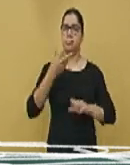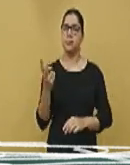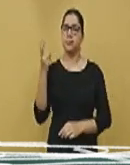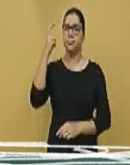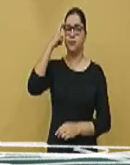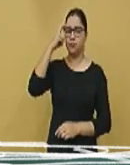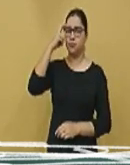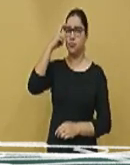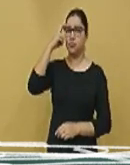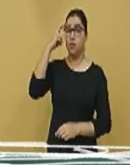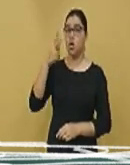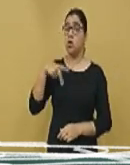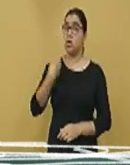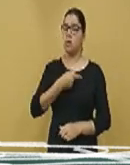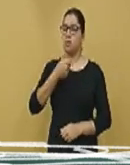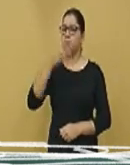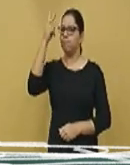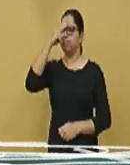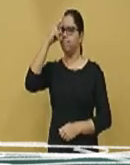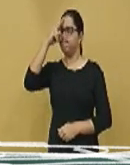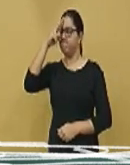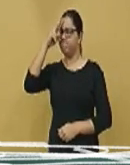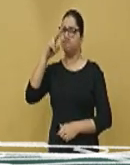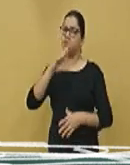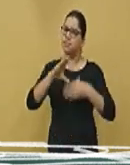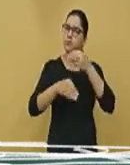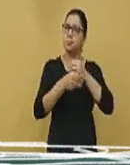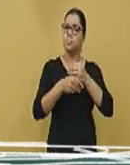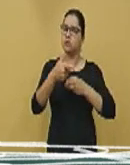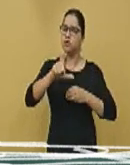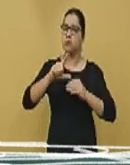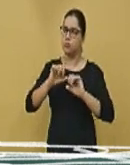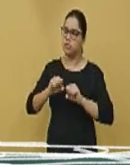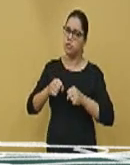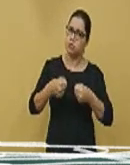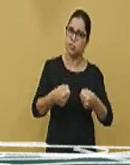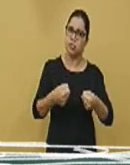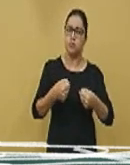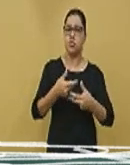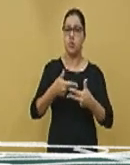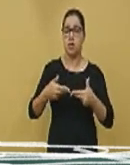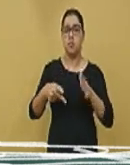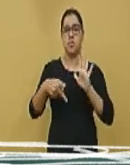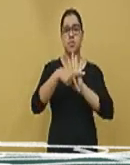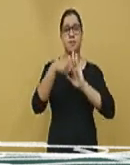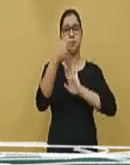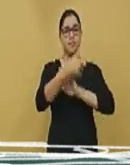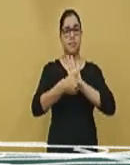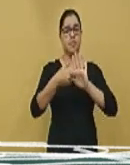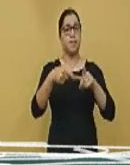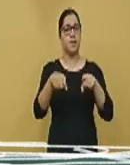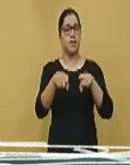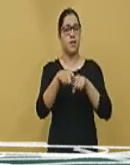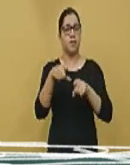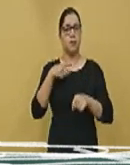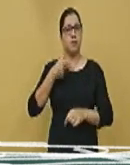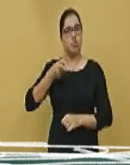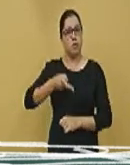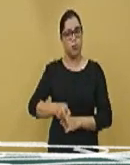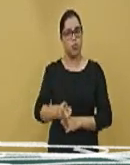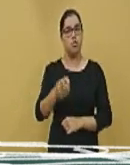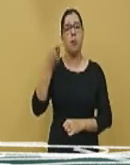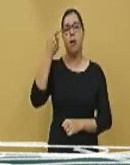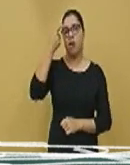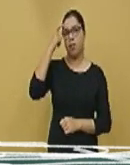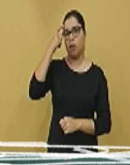nós precisamos retomar e avançar cada vez mais. Alguns projetos foram continuados na gestão da professora